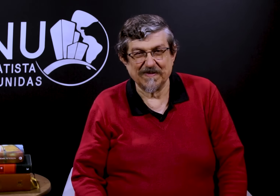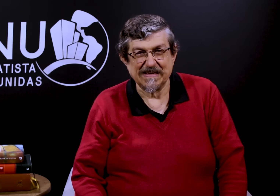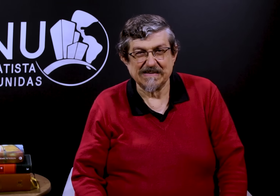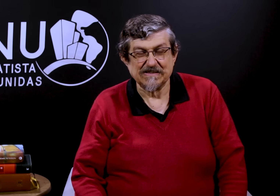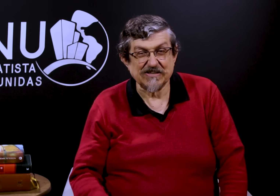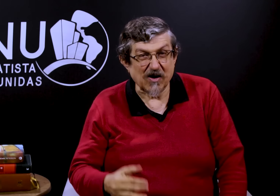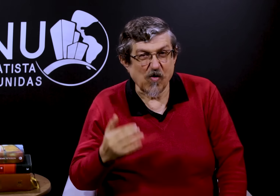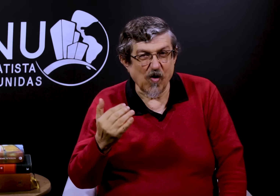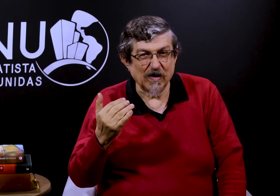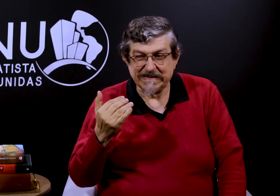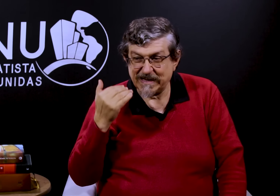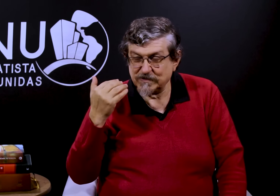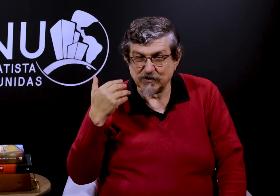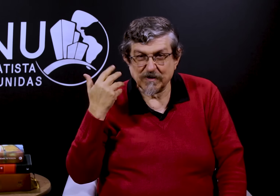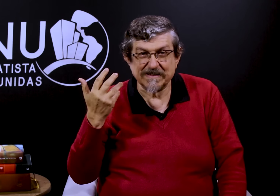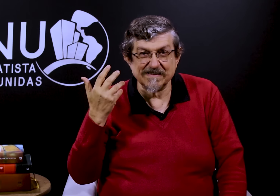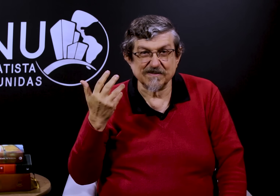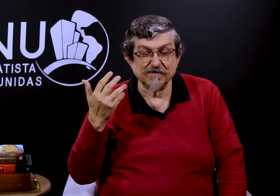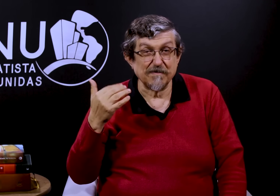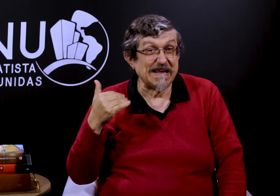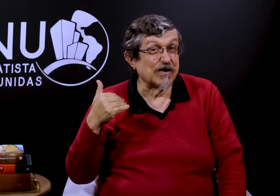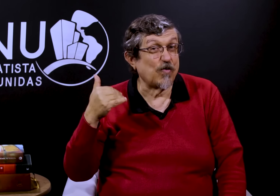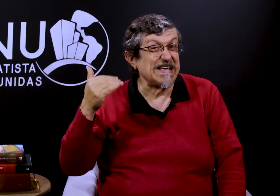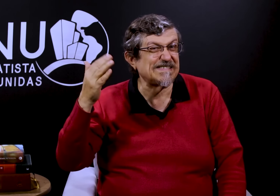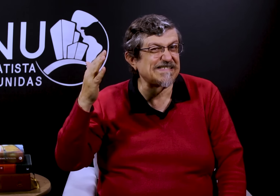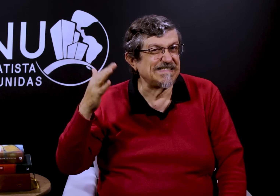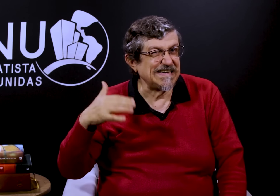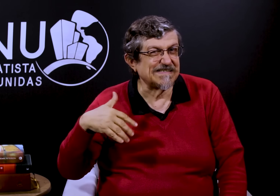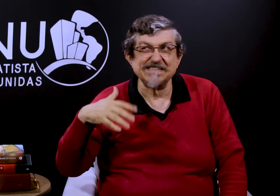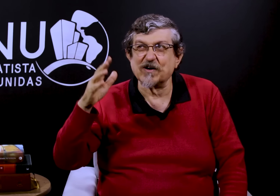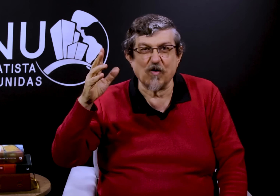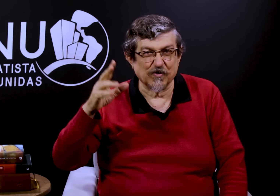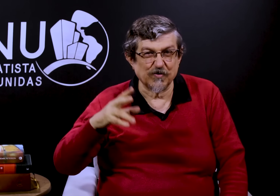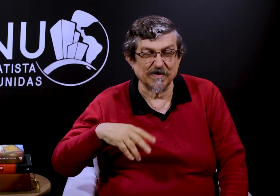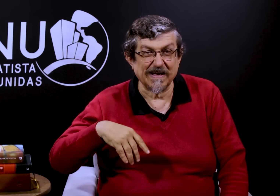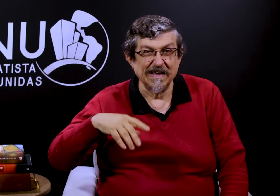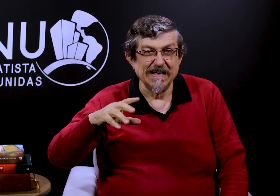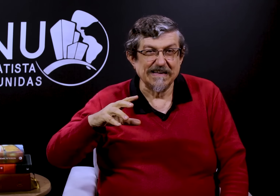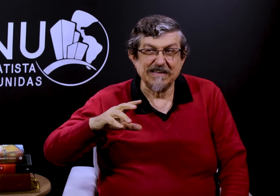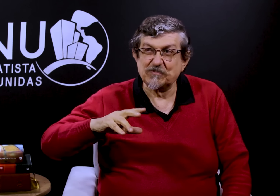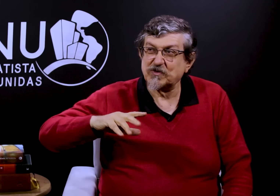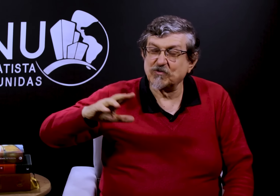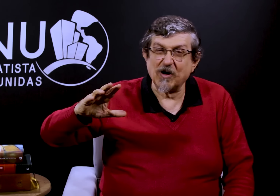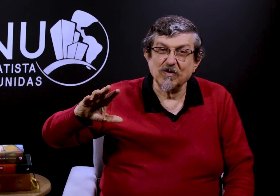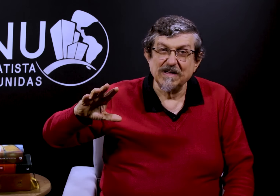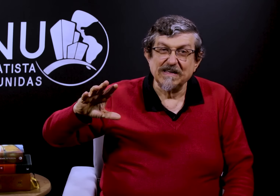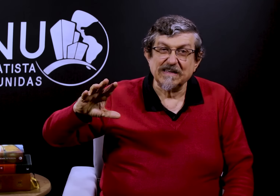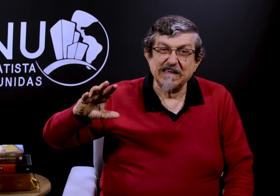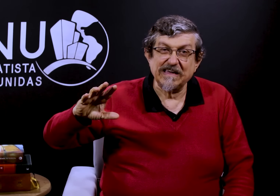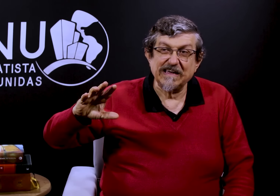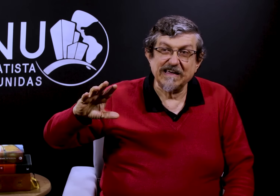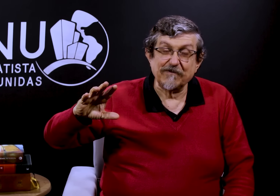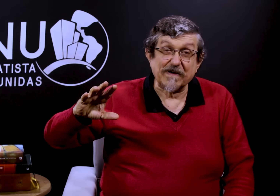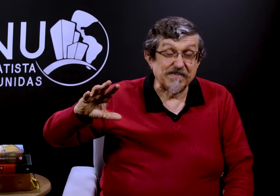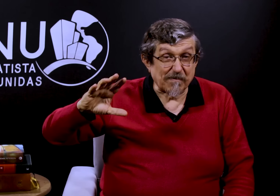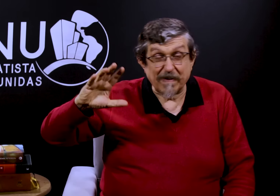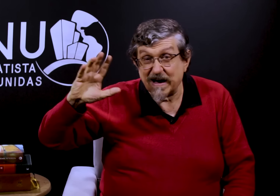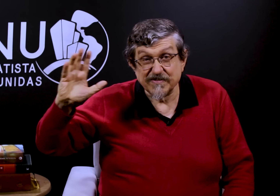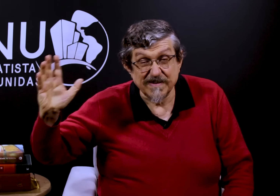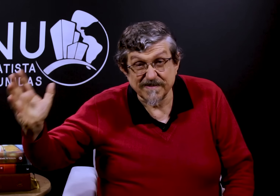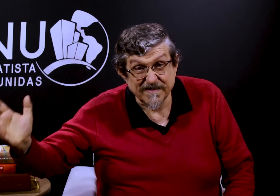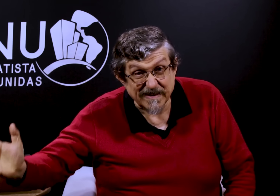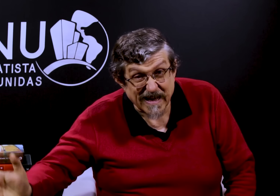pessoa. Jacó, dentro da sua tradição familiar, conhecia esse negócio, né, do pessoal que